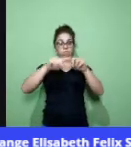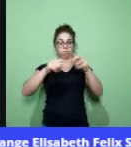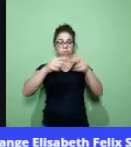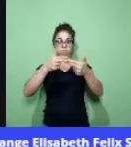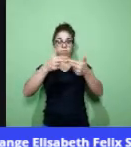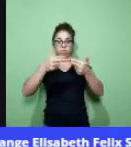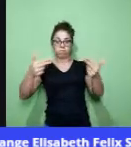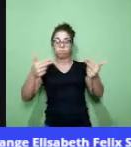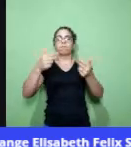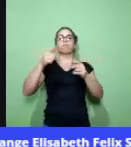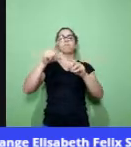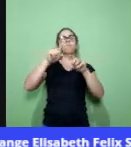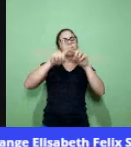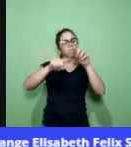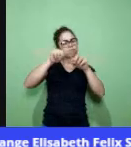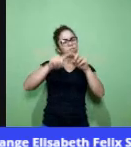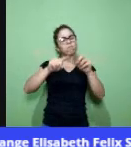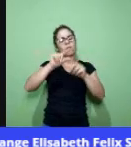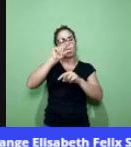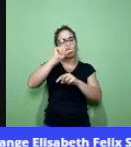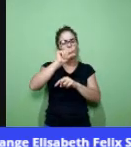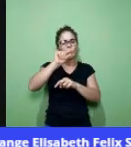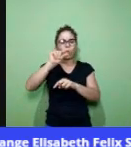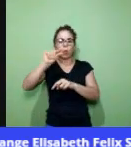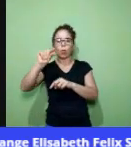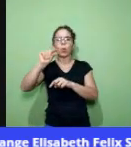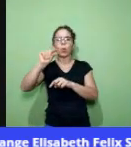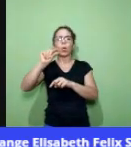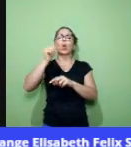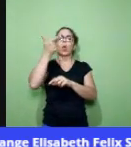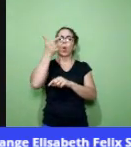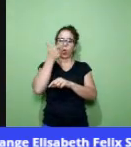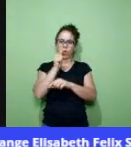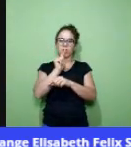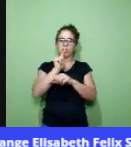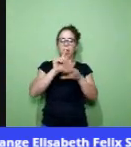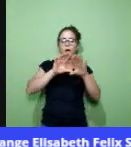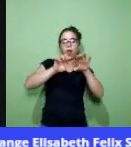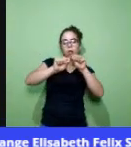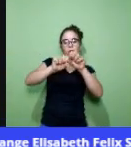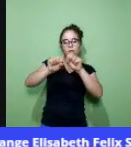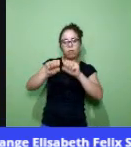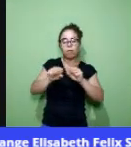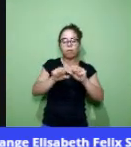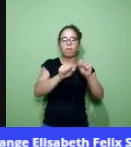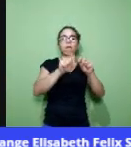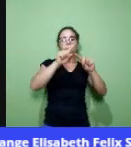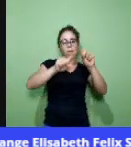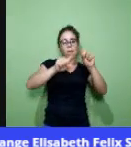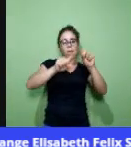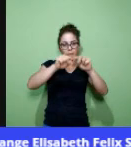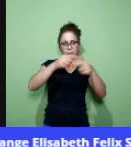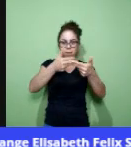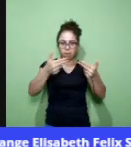falando. Já que nesse material que a gente está mostrando, já é um material mais fino, então é aquele aluno que ele consegue manipular